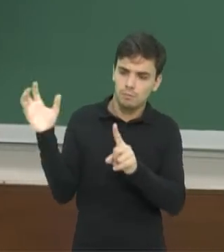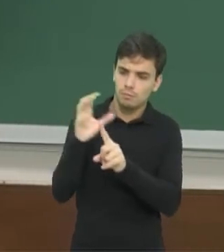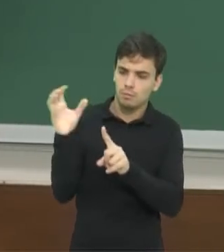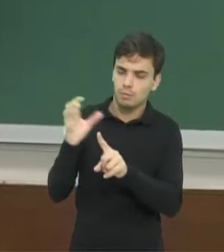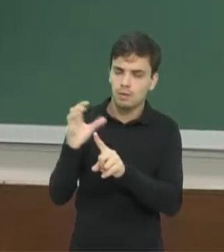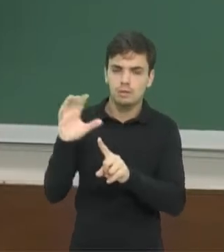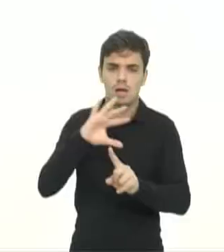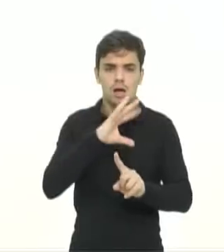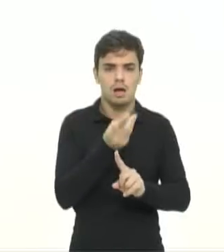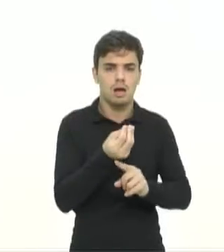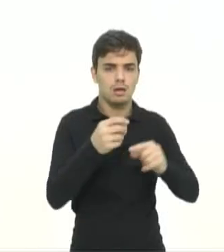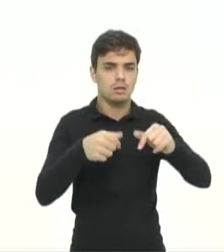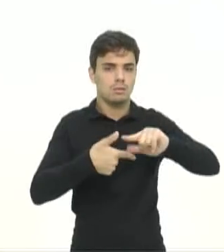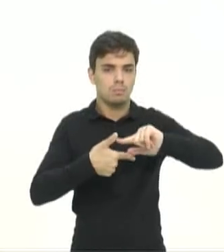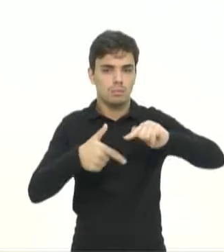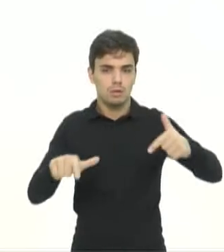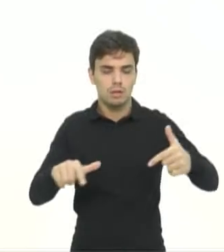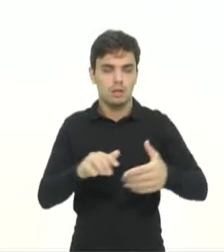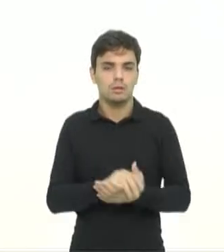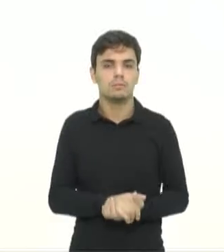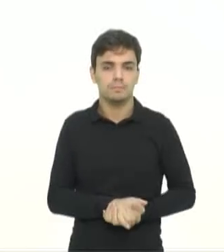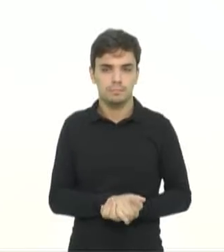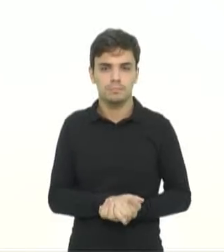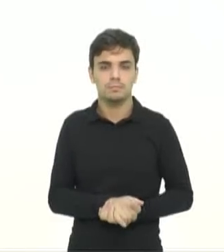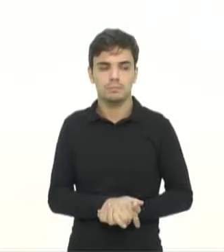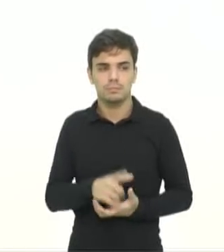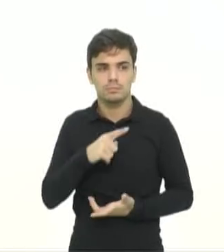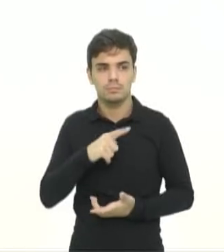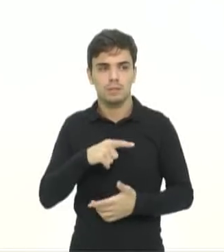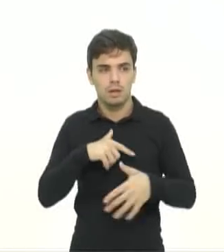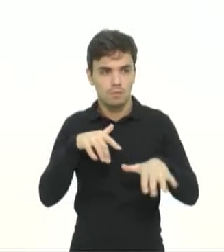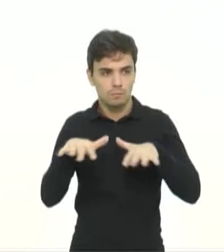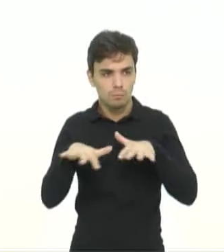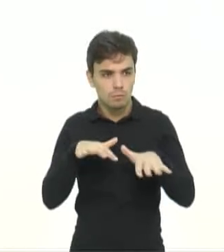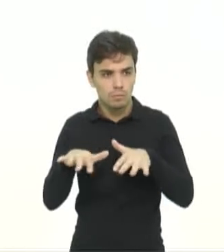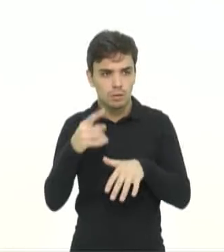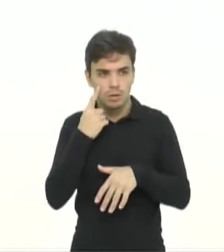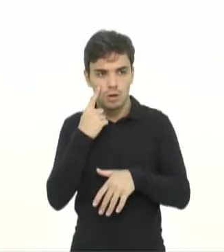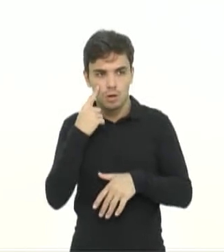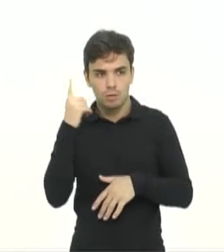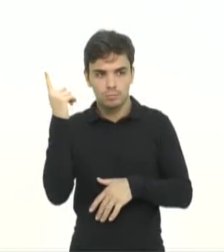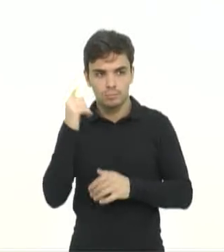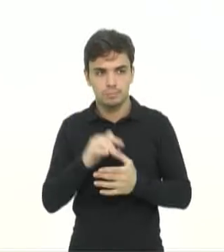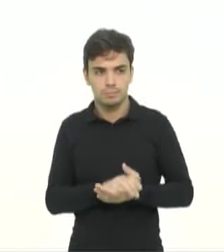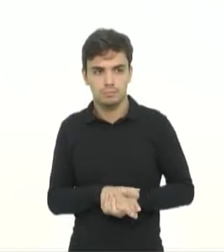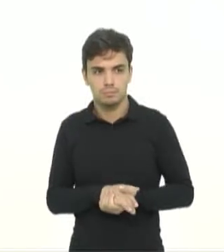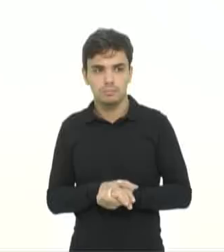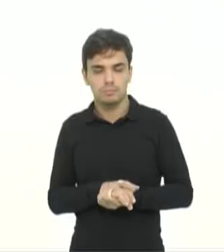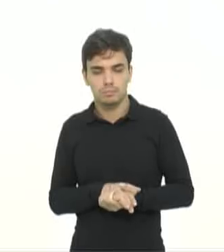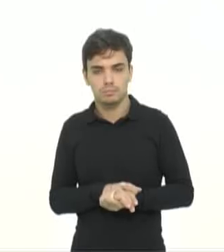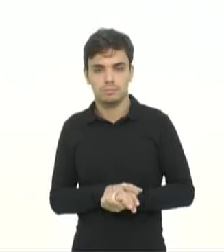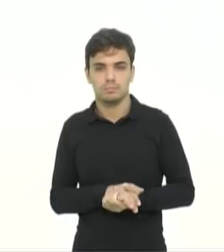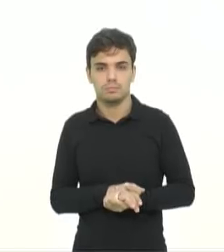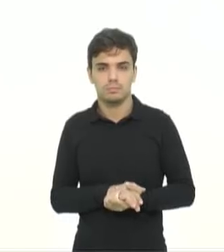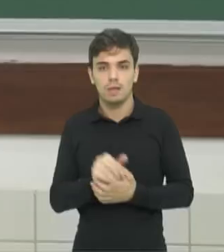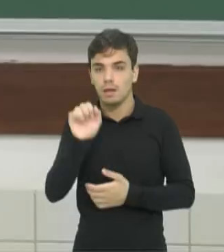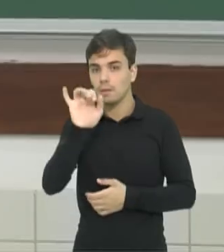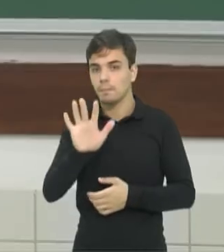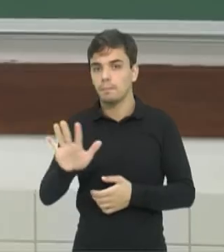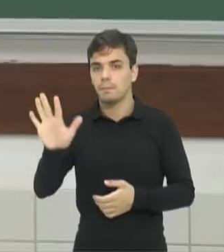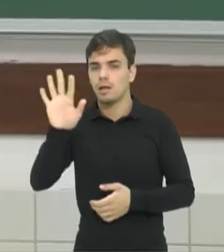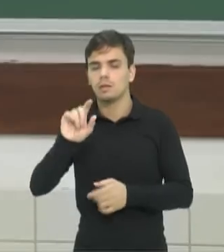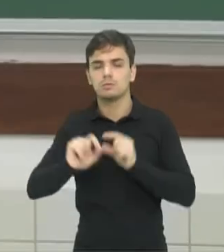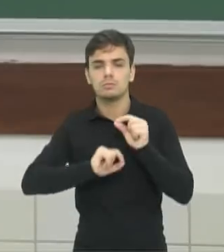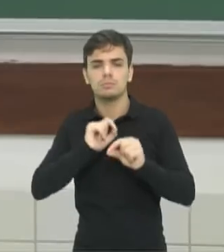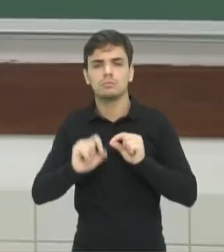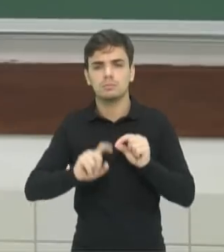A gente tem aqui uma obra chamada Monumento à Terceira, né, internacional, do Vladimir Tatlin. Gente, o que